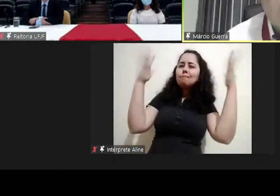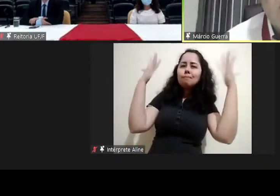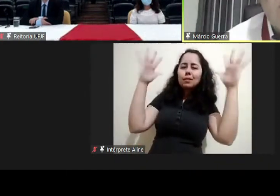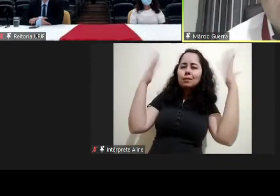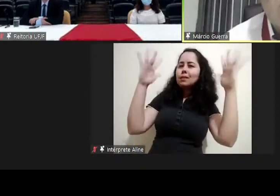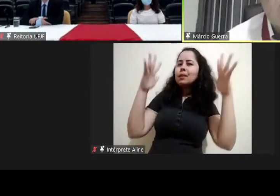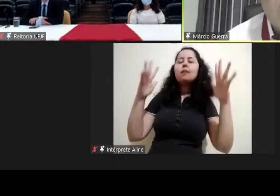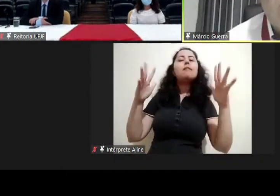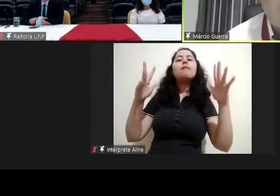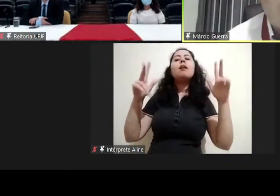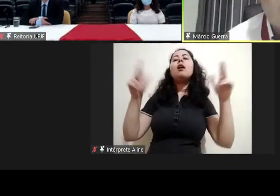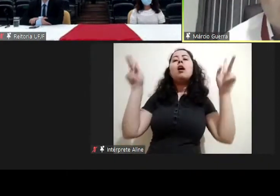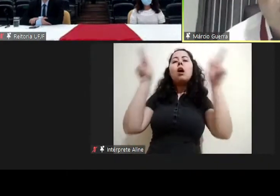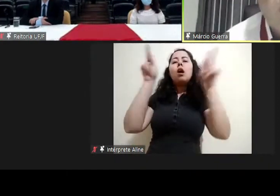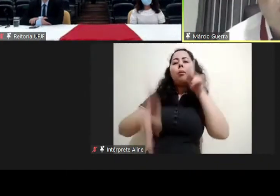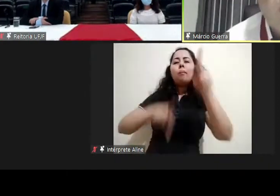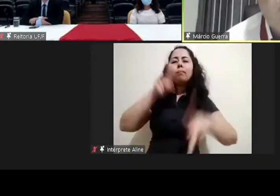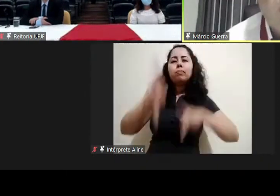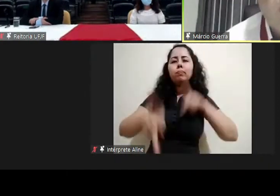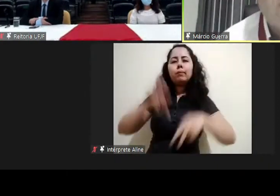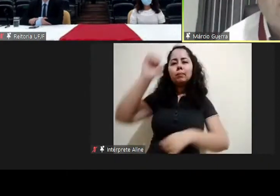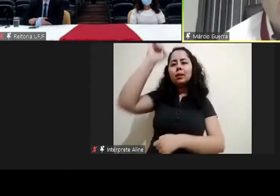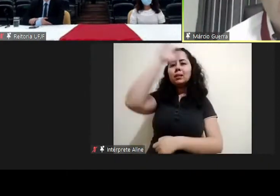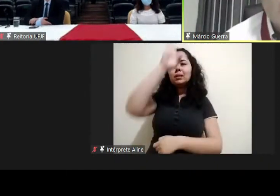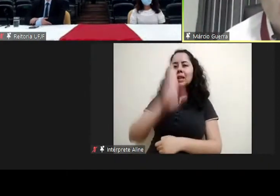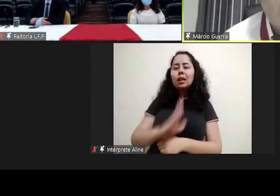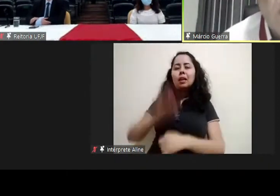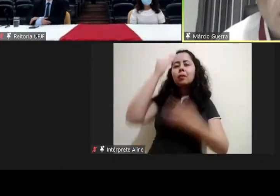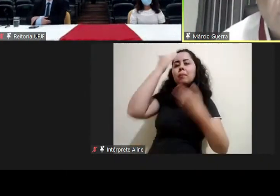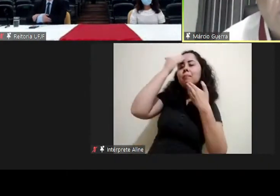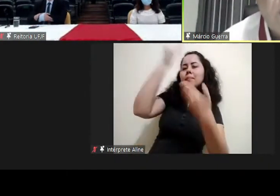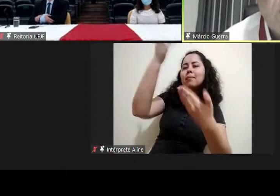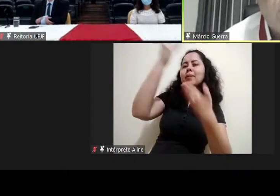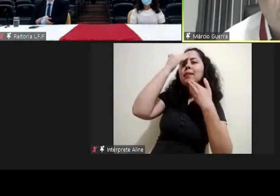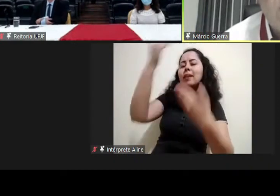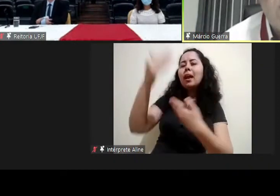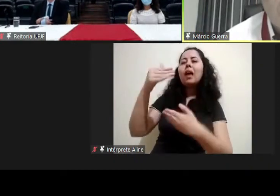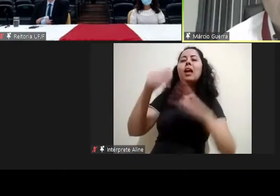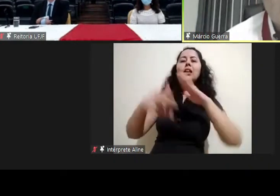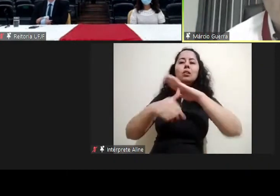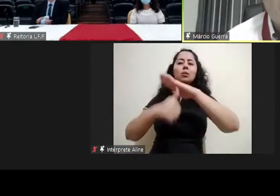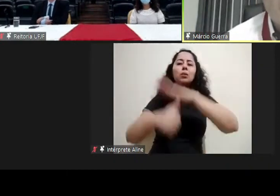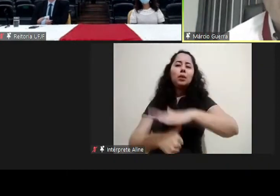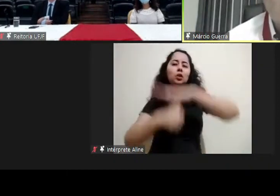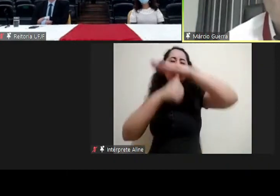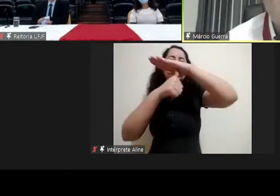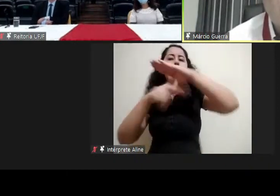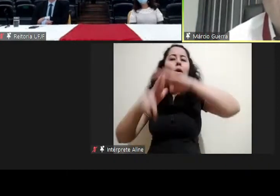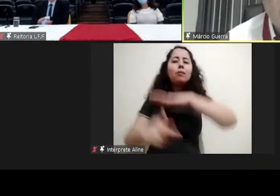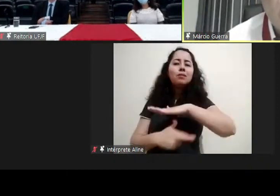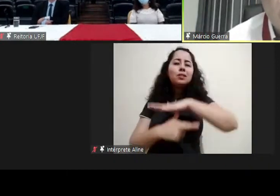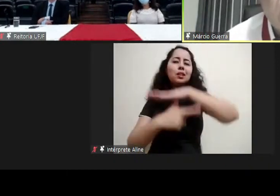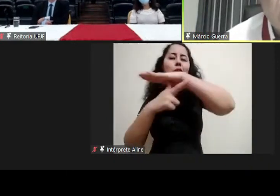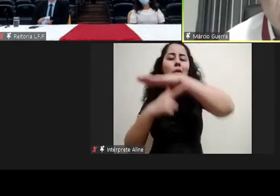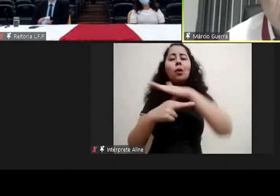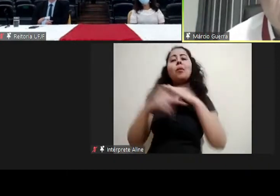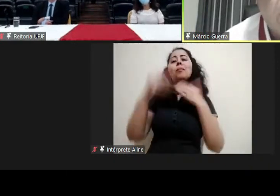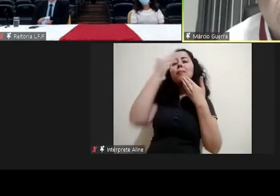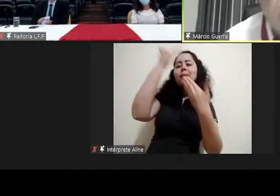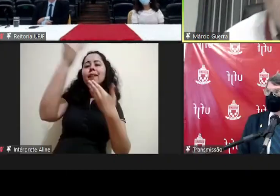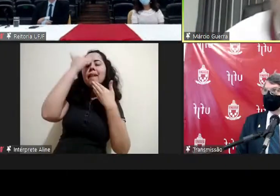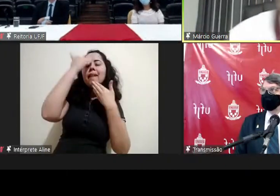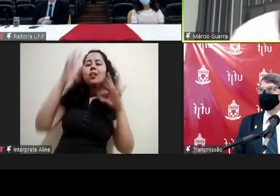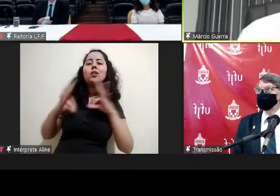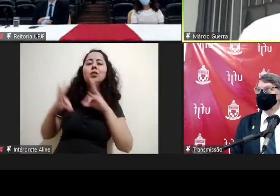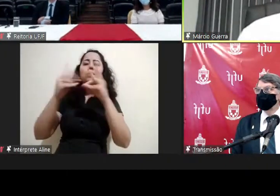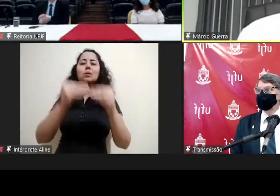a nossa UFJF. Obrigado, reitor, obrigado, vice-reitora, obrigado a todos que estão nesse evento. Muito